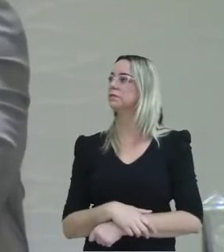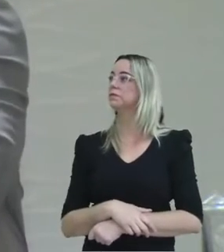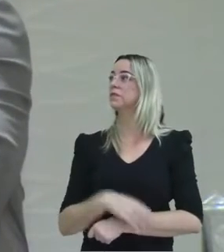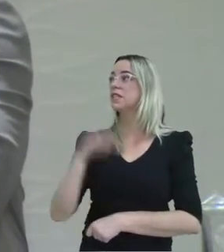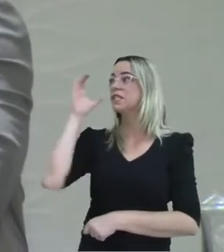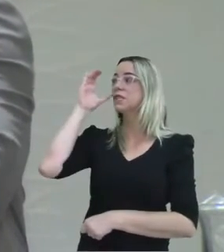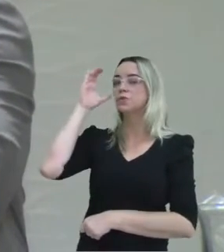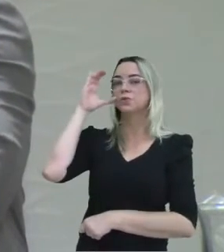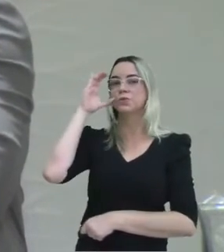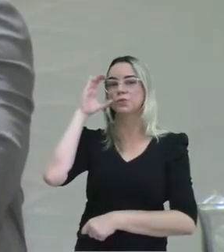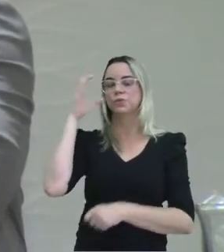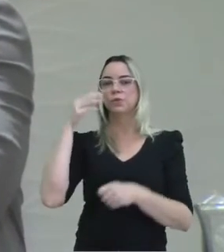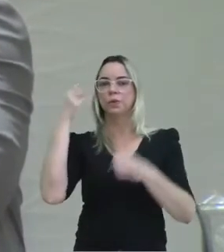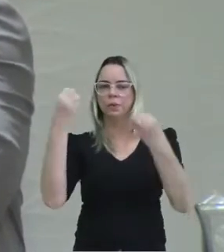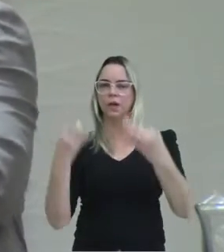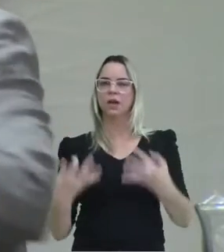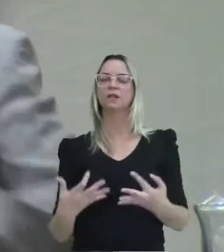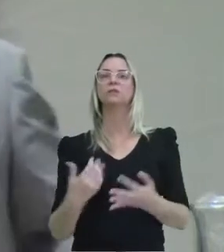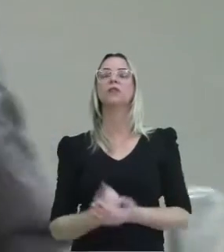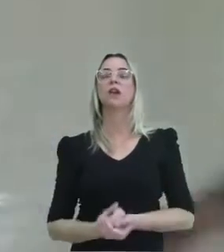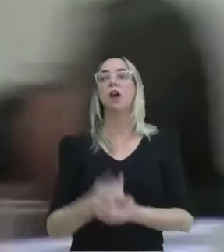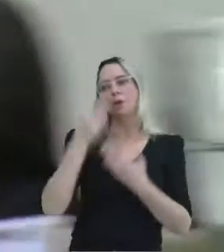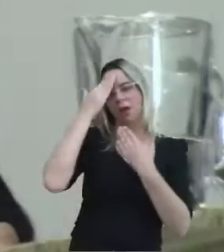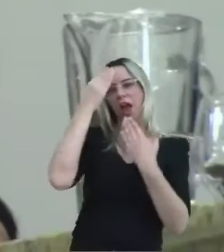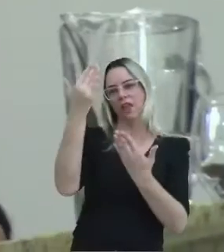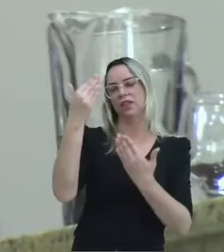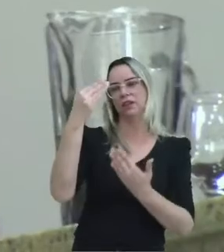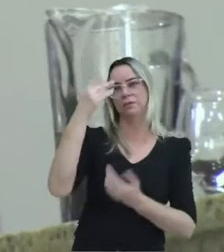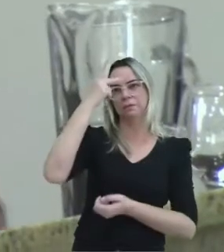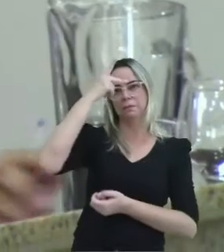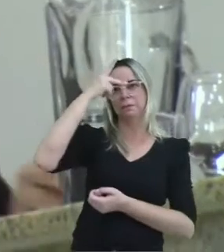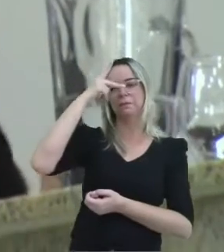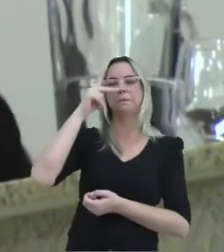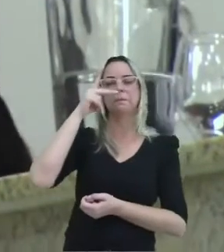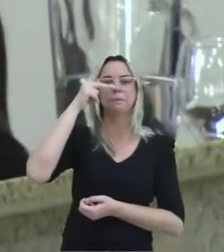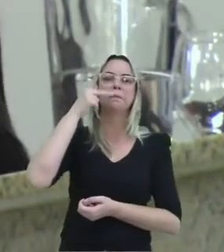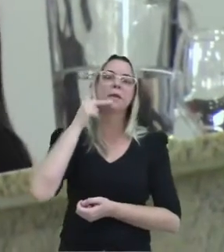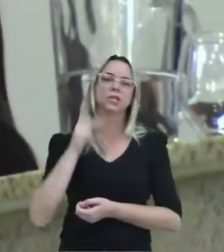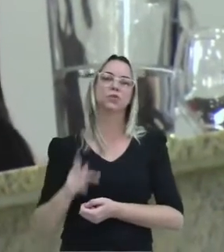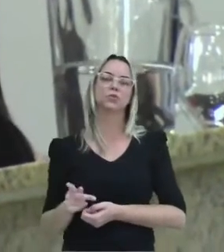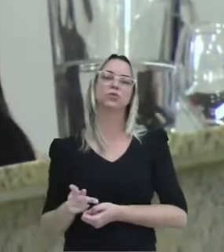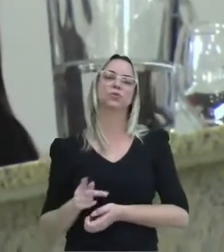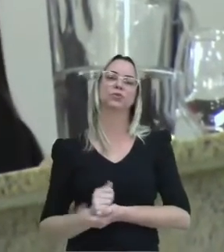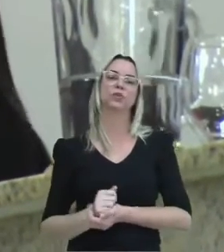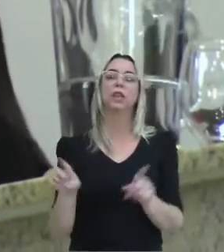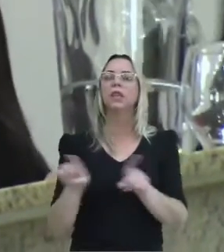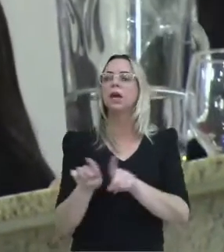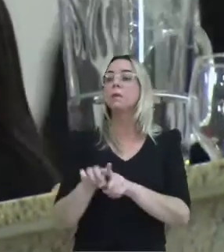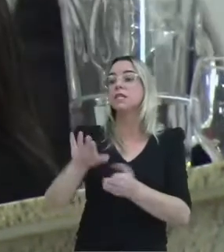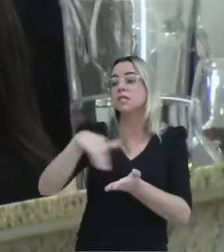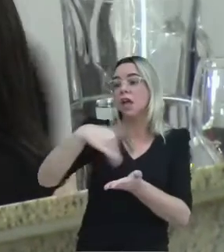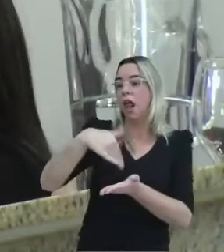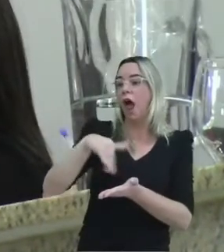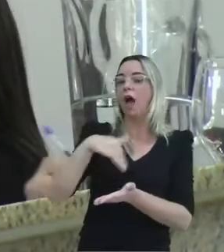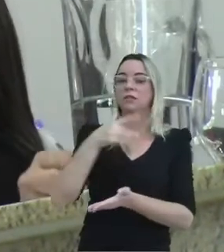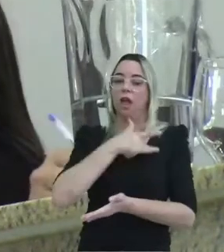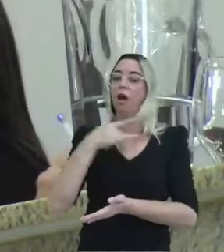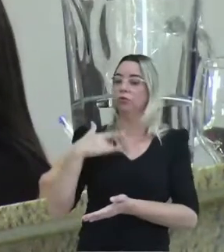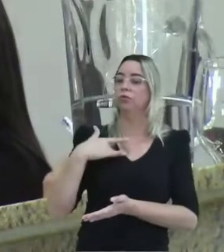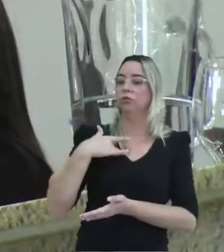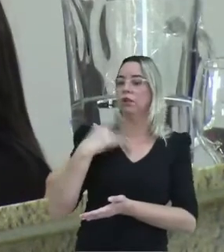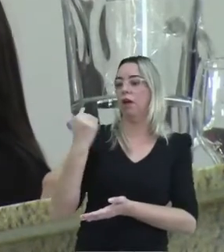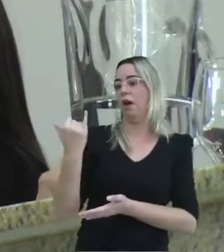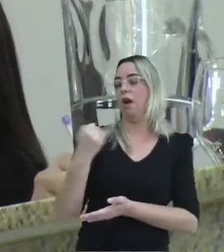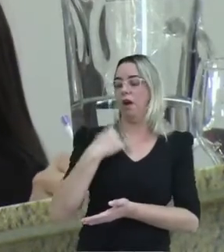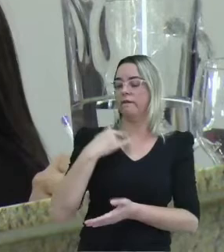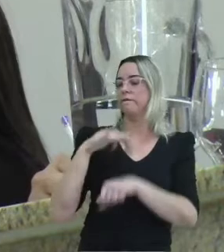Obrigada, vereador Pezinho. Inclusive, eu também falei até com a secretária de saúde sobre isso que a Vossa Excelência está